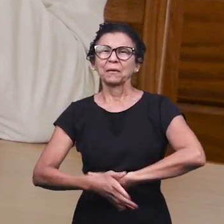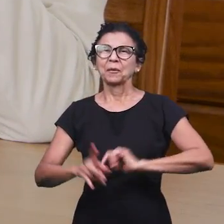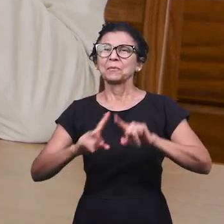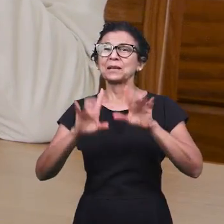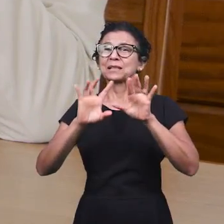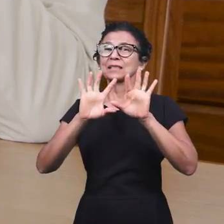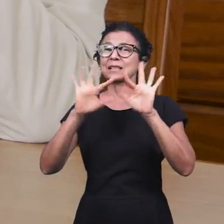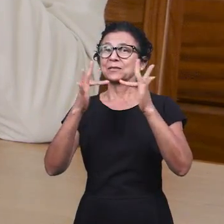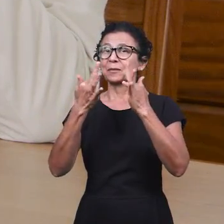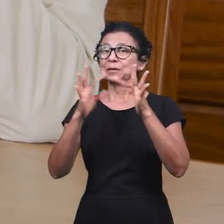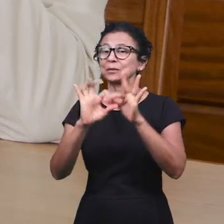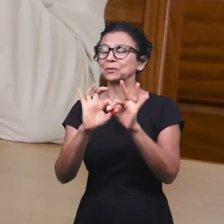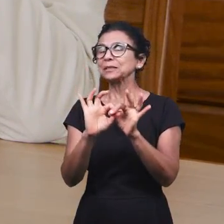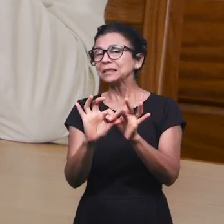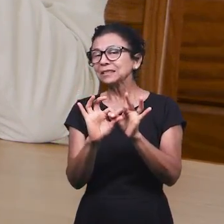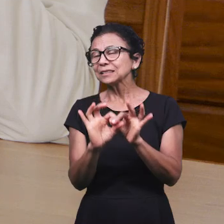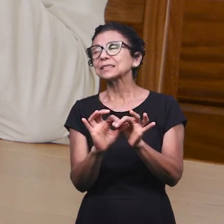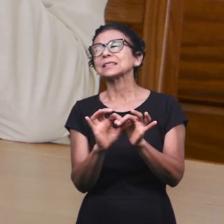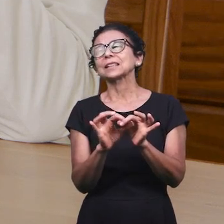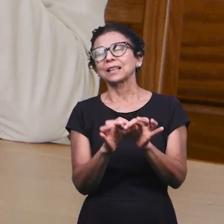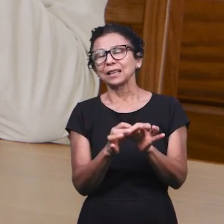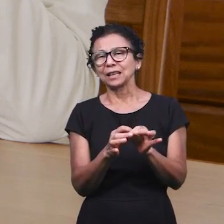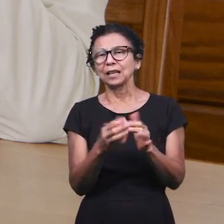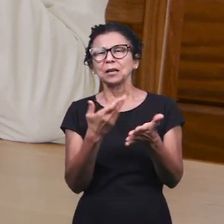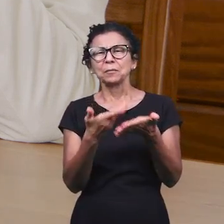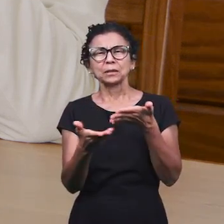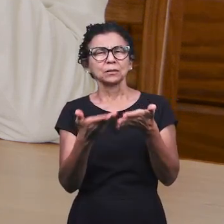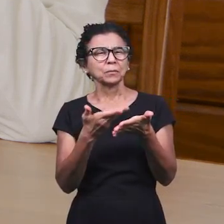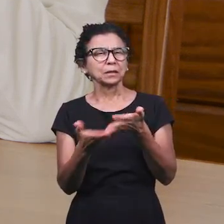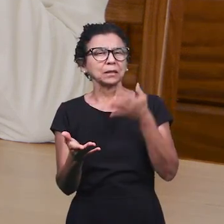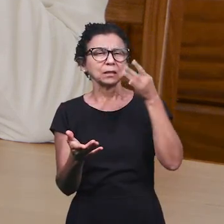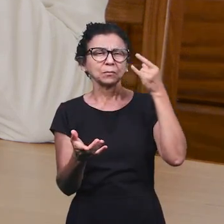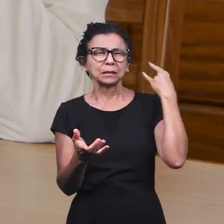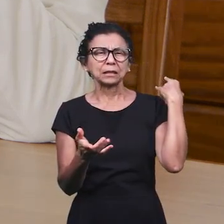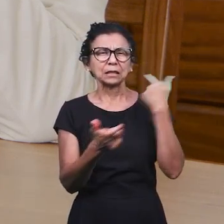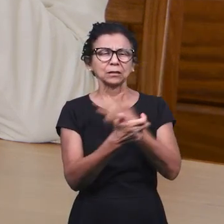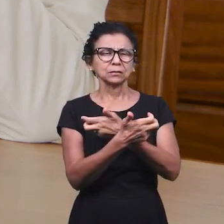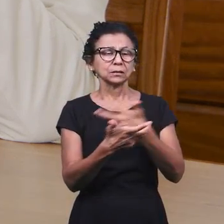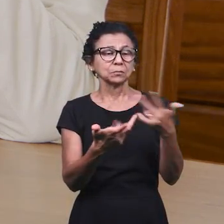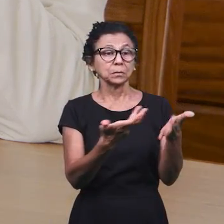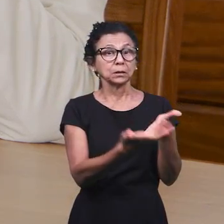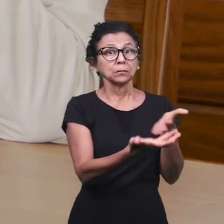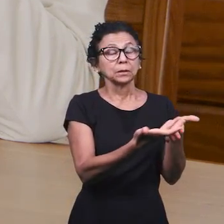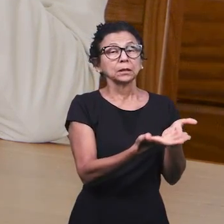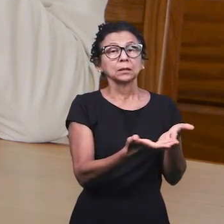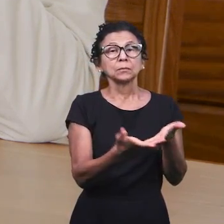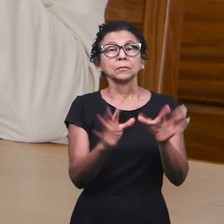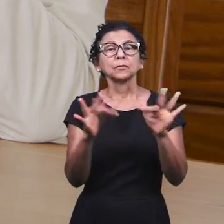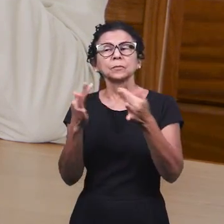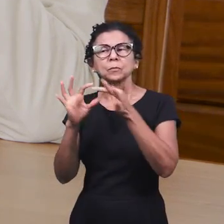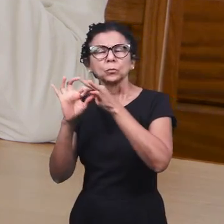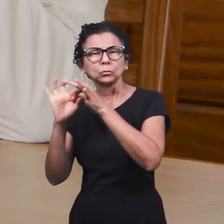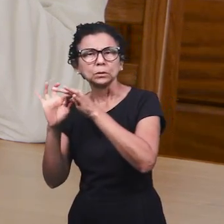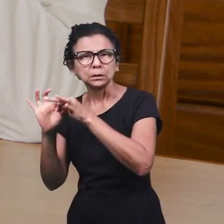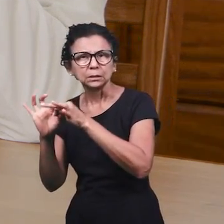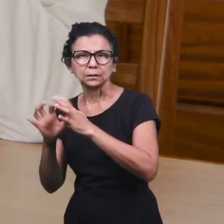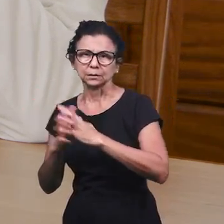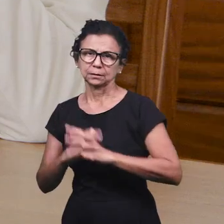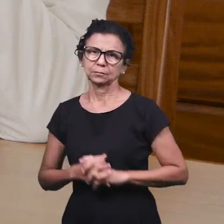famílias estar unidas nessa hora, né? No momento dos grandes problemas, né? A união é que vai fazer a família vencer aos